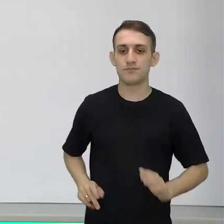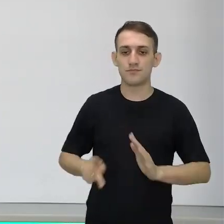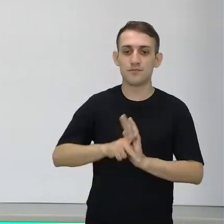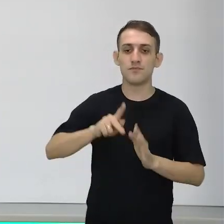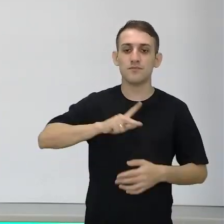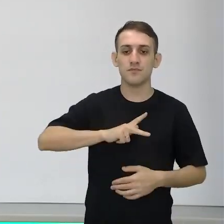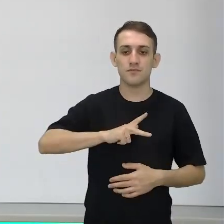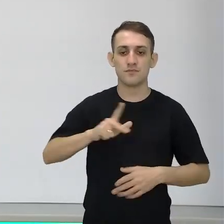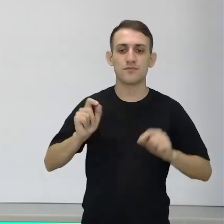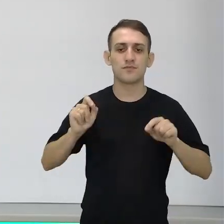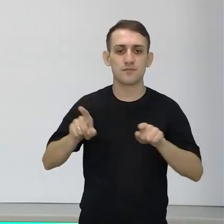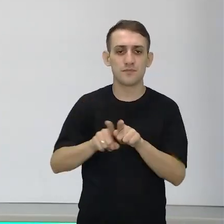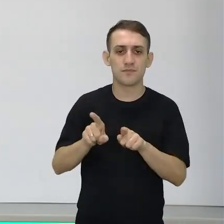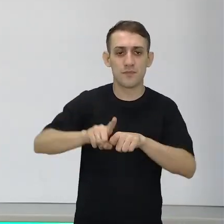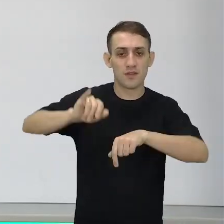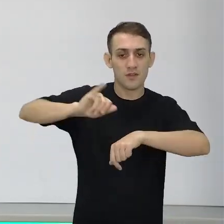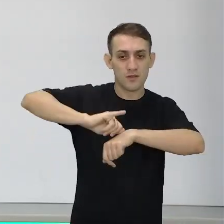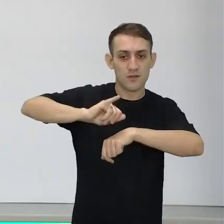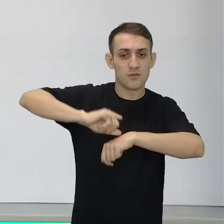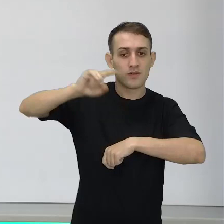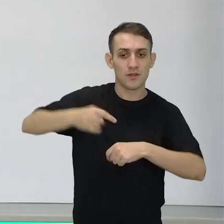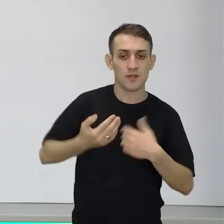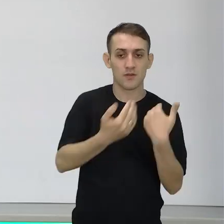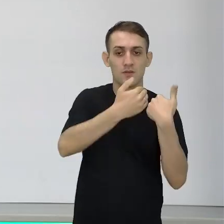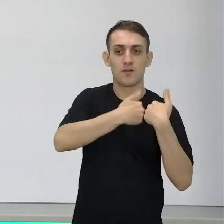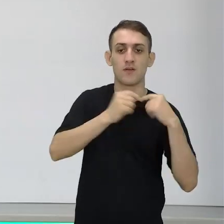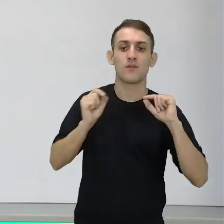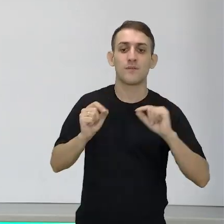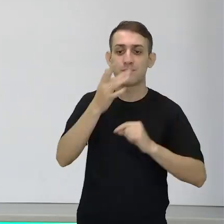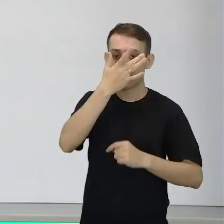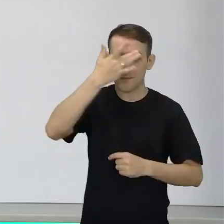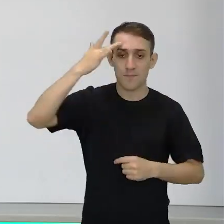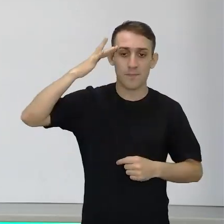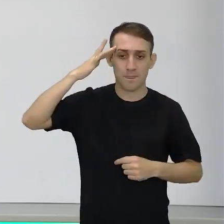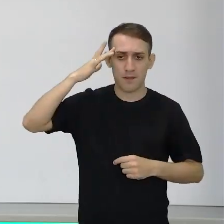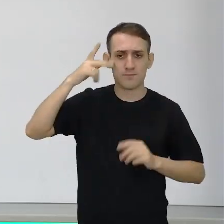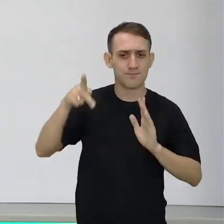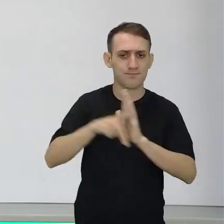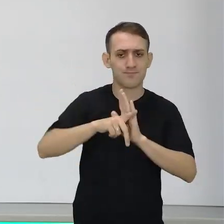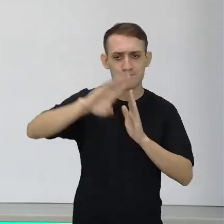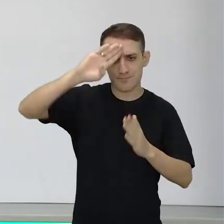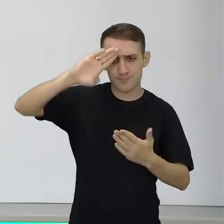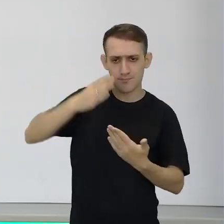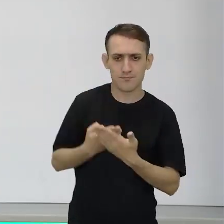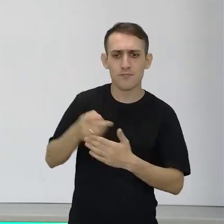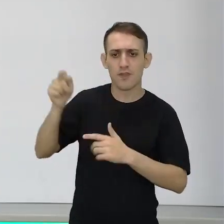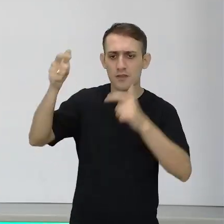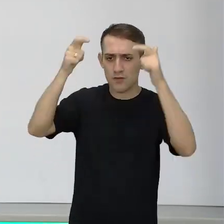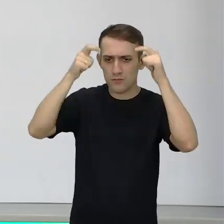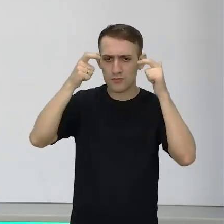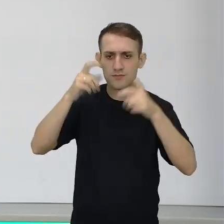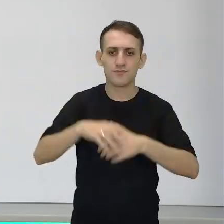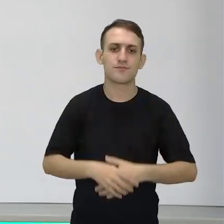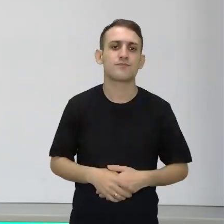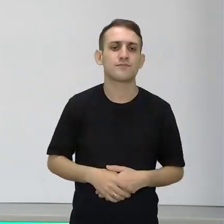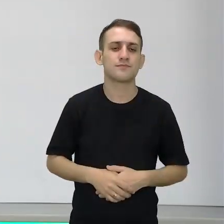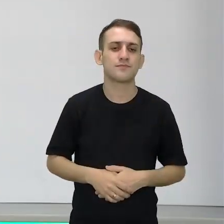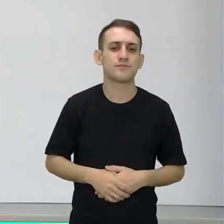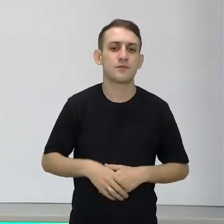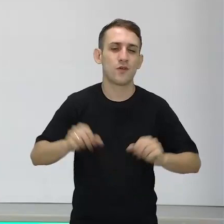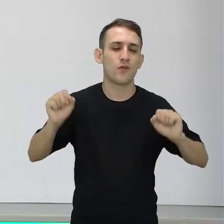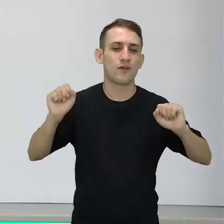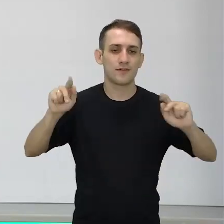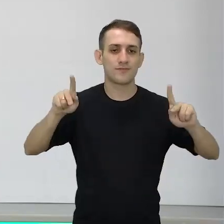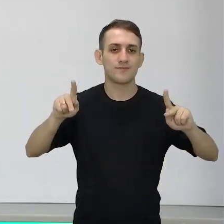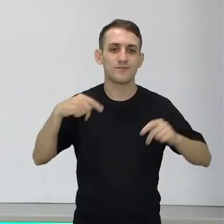e as capitanias aqui dirigidas por pessoas de confiança da coroa. Muito bem, pessoal,